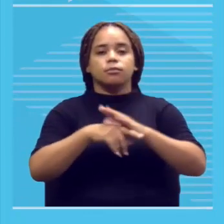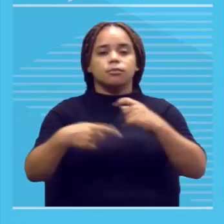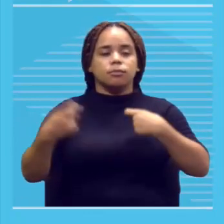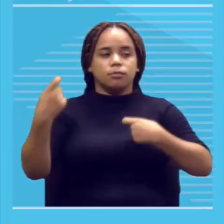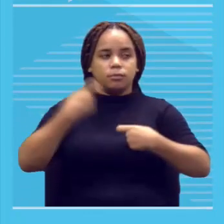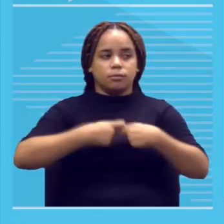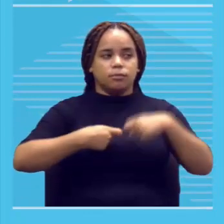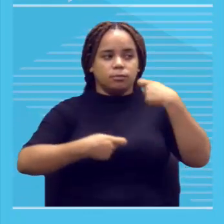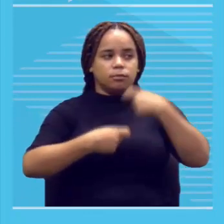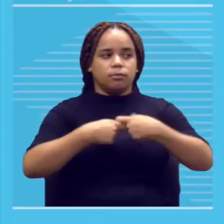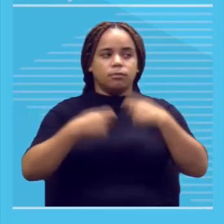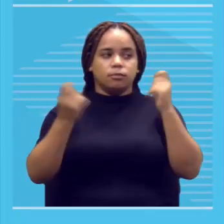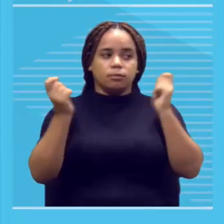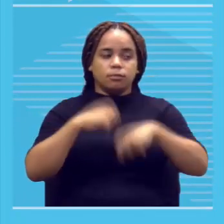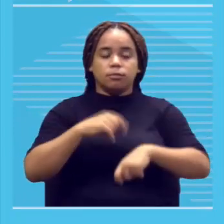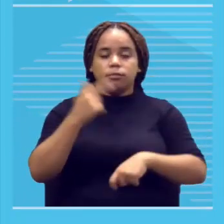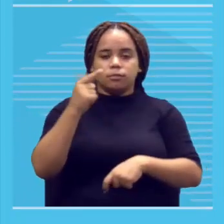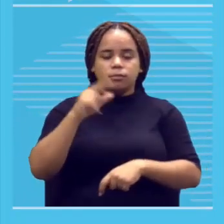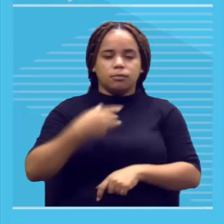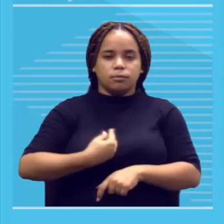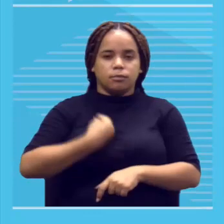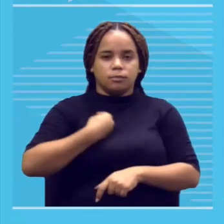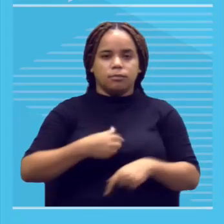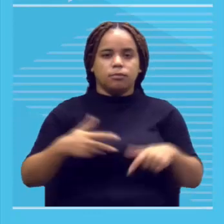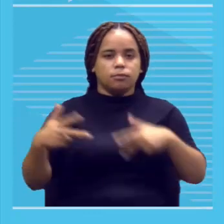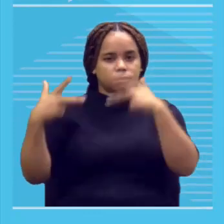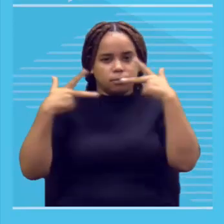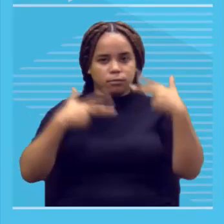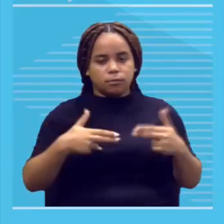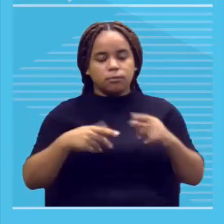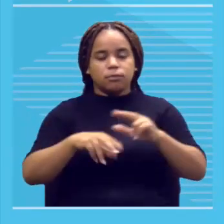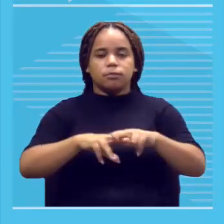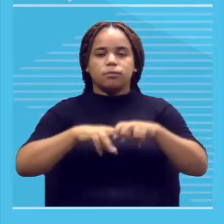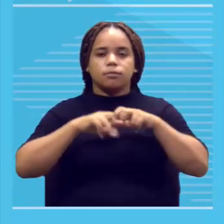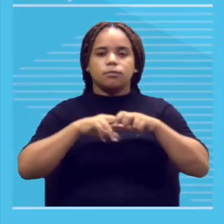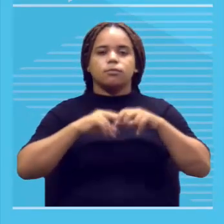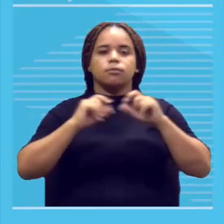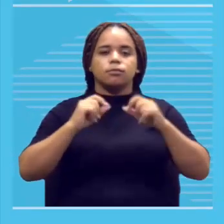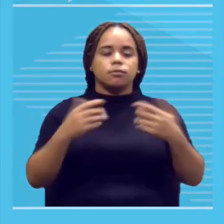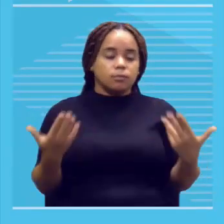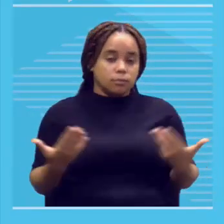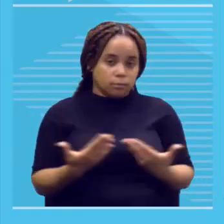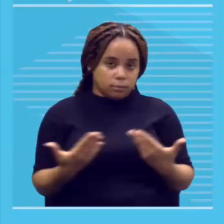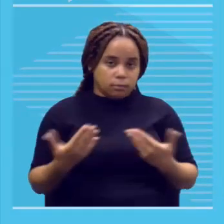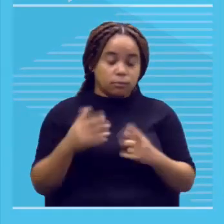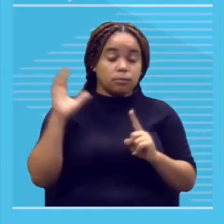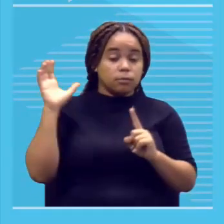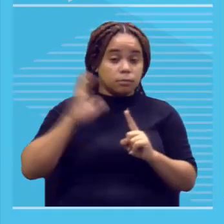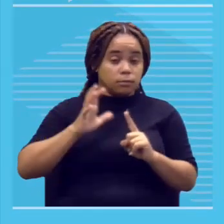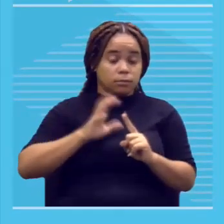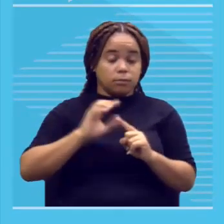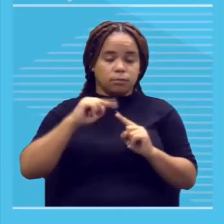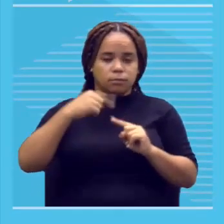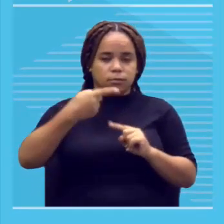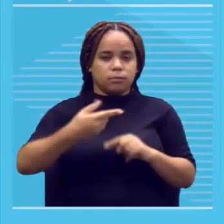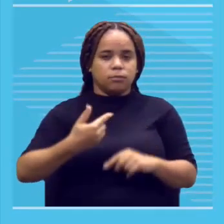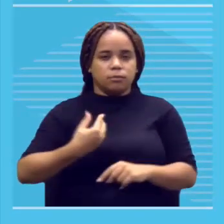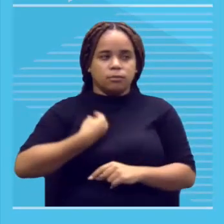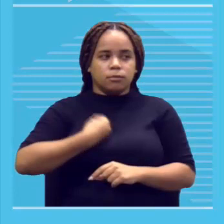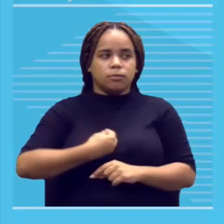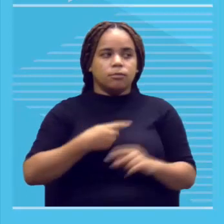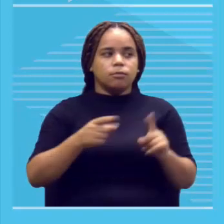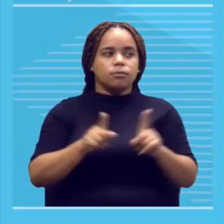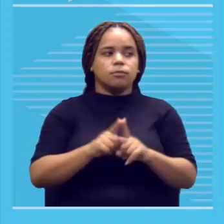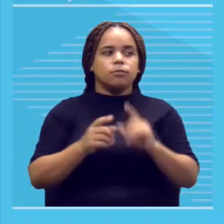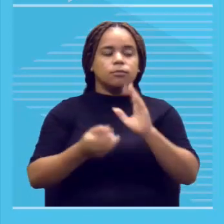E a sua próxima existência vai ser definida por essa existência atual gera no